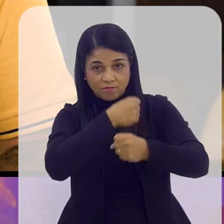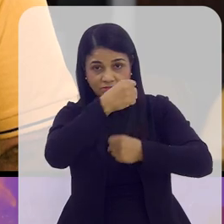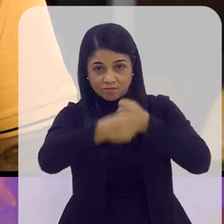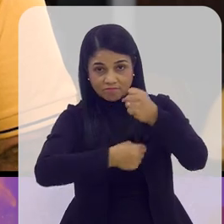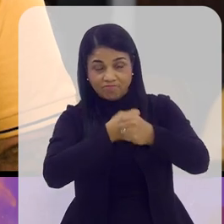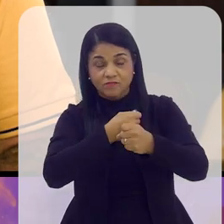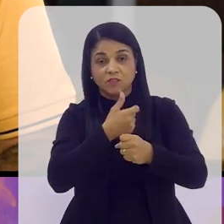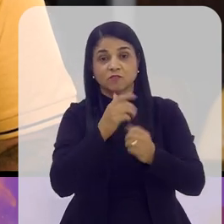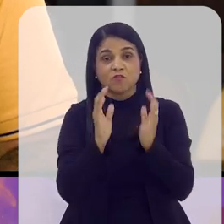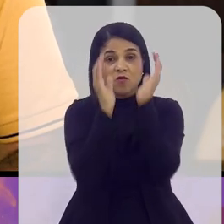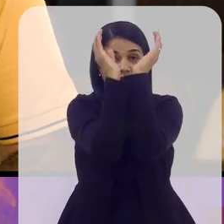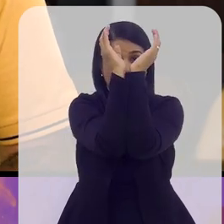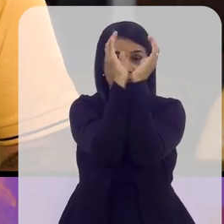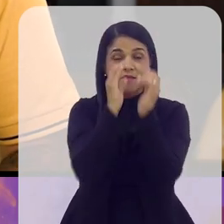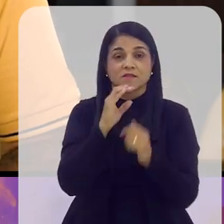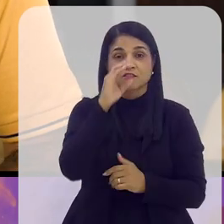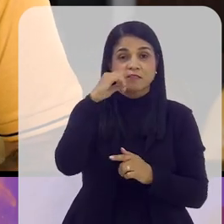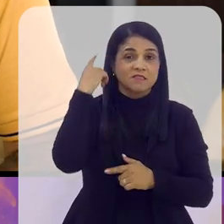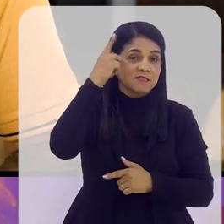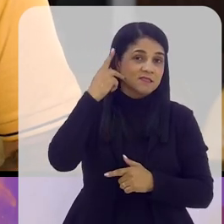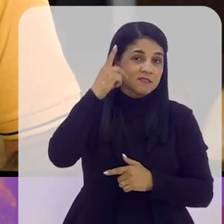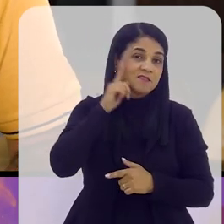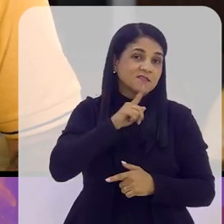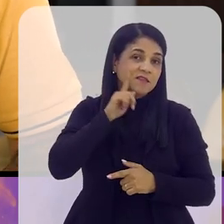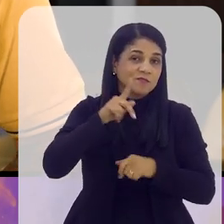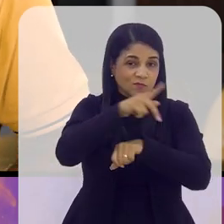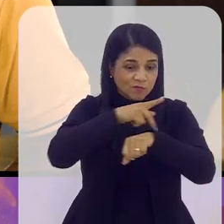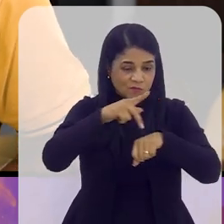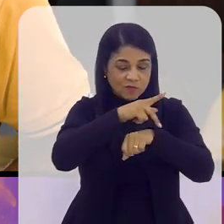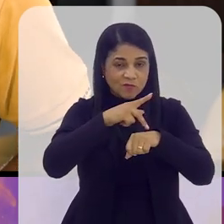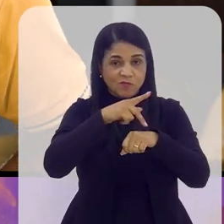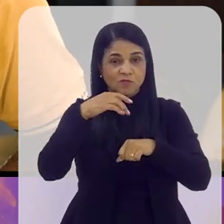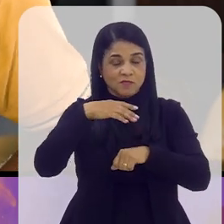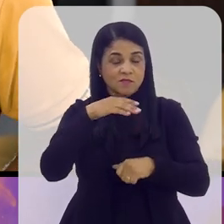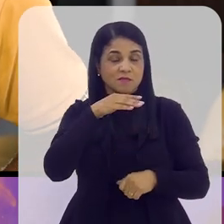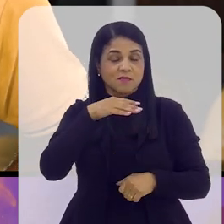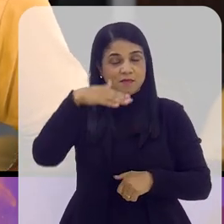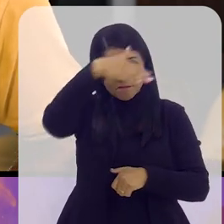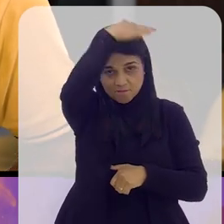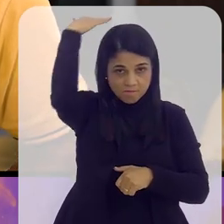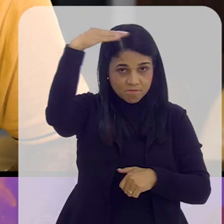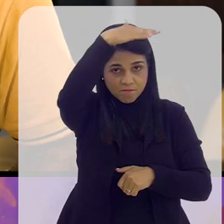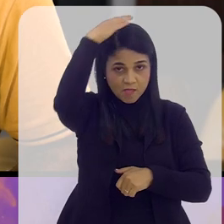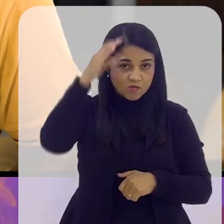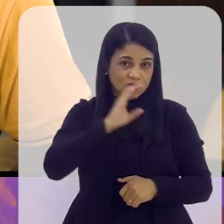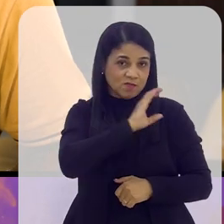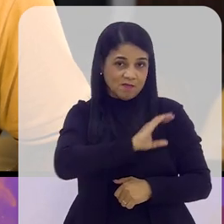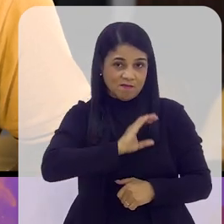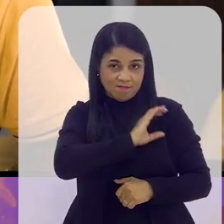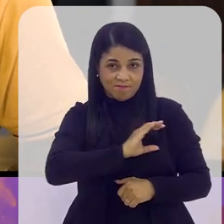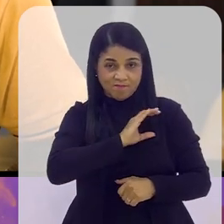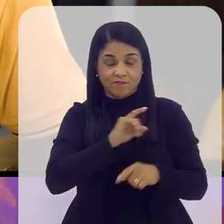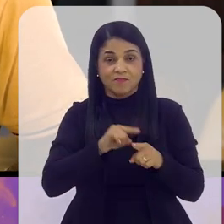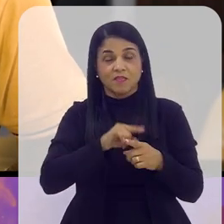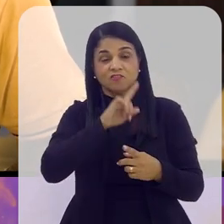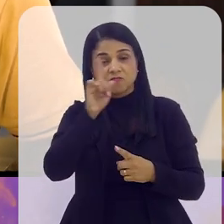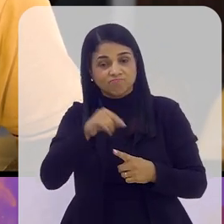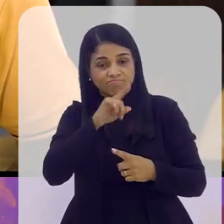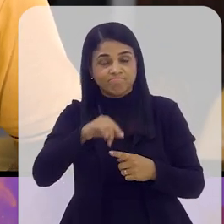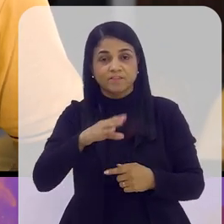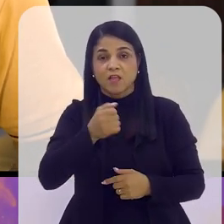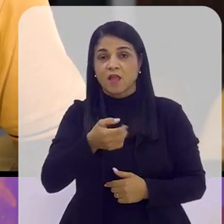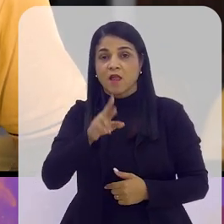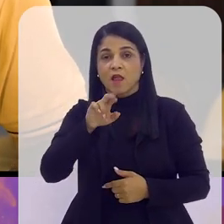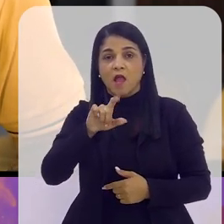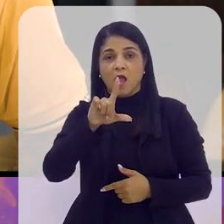Estados Unidos, Canadá e México, três países. Bem, Rafael, já tivemos o corte do Caio Henrique, lateral esquerdo,